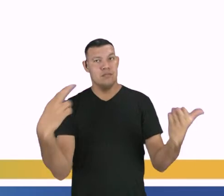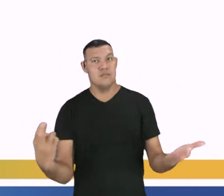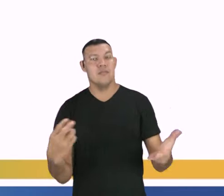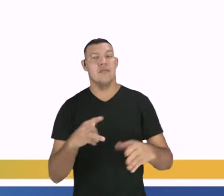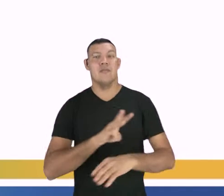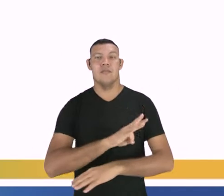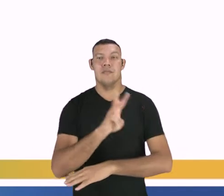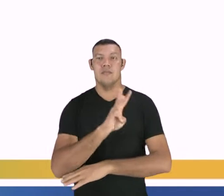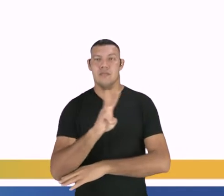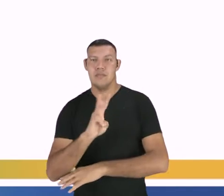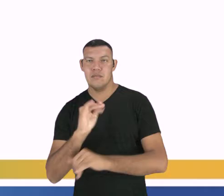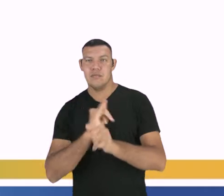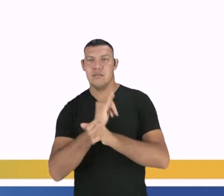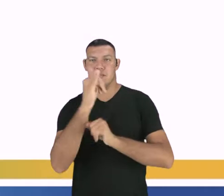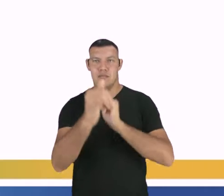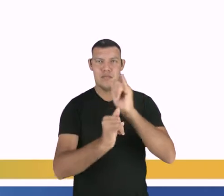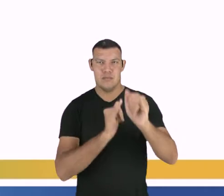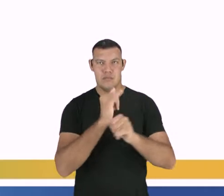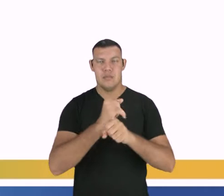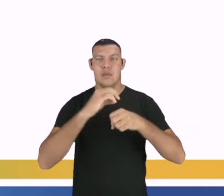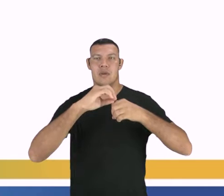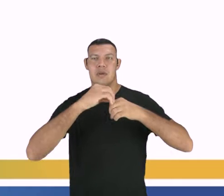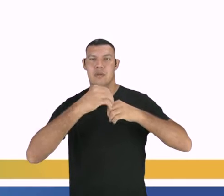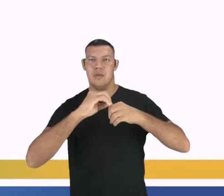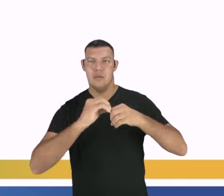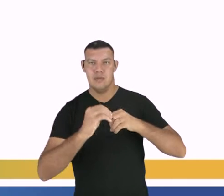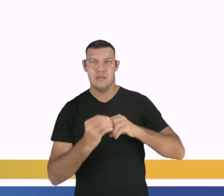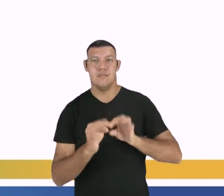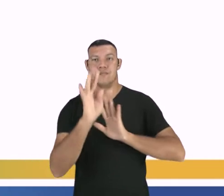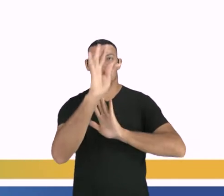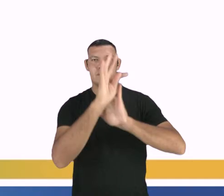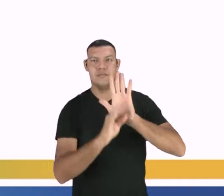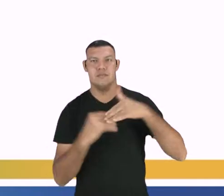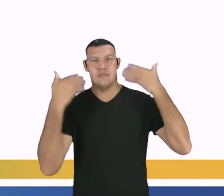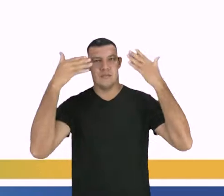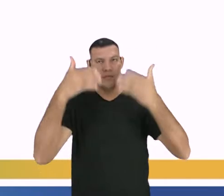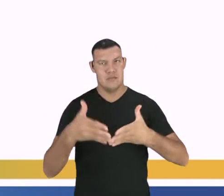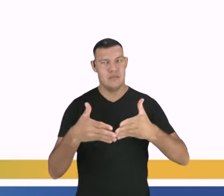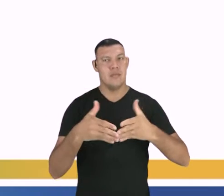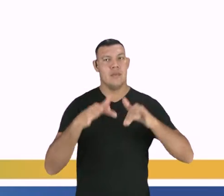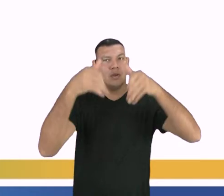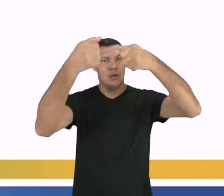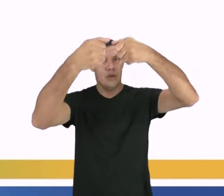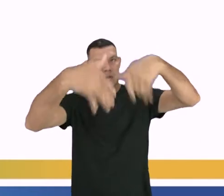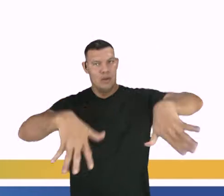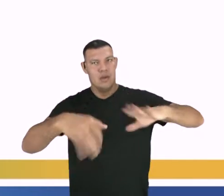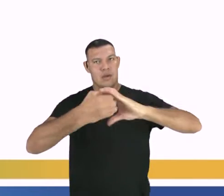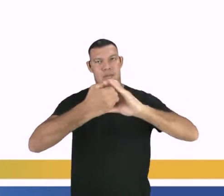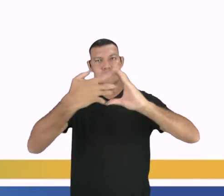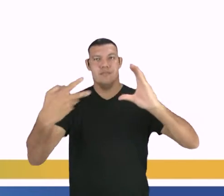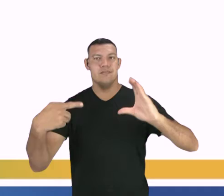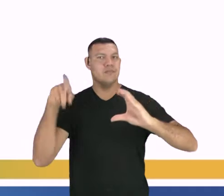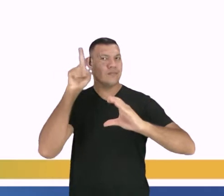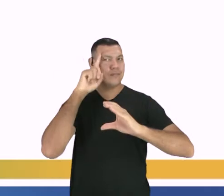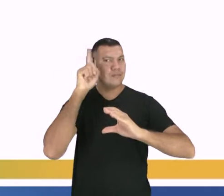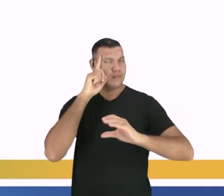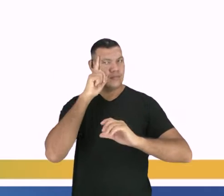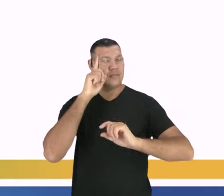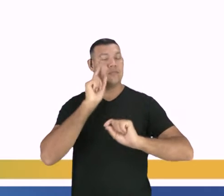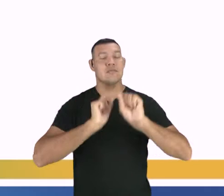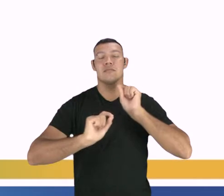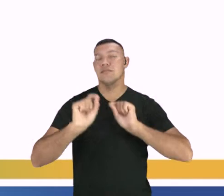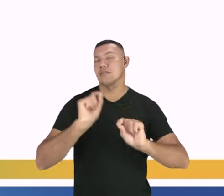internet e blogs. Esse tipo de texto se destaca por abordar aspectos do cotidiano, ou